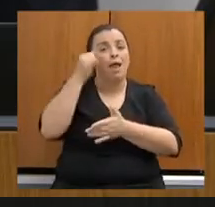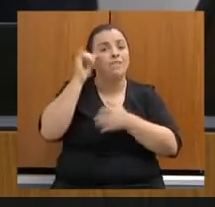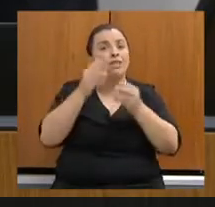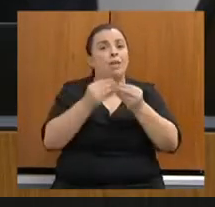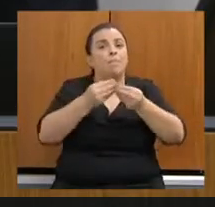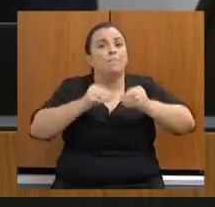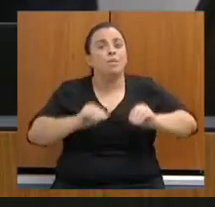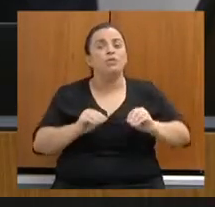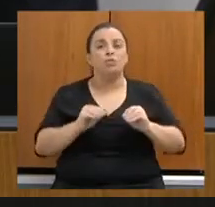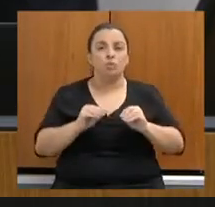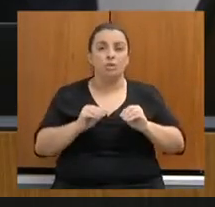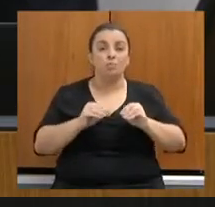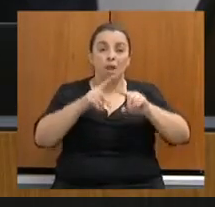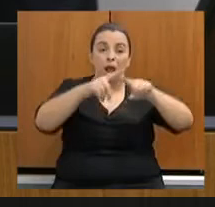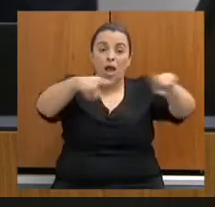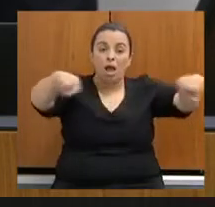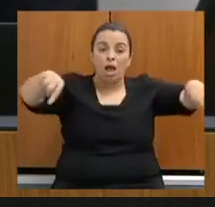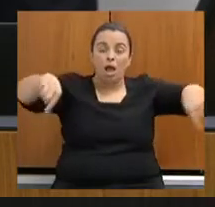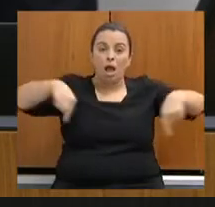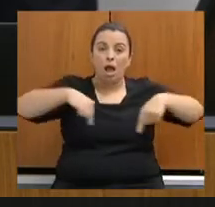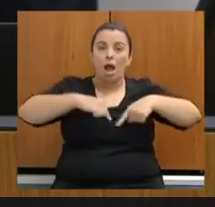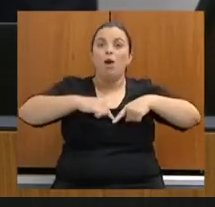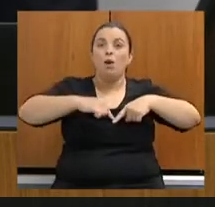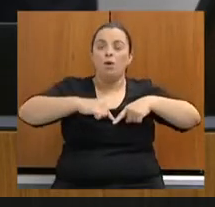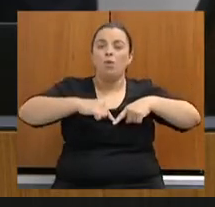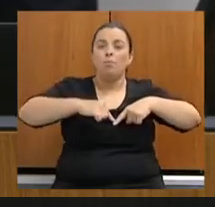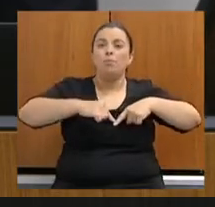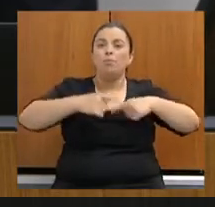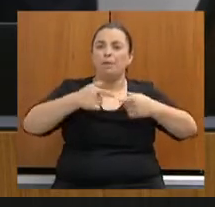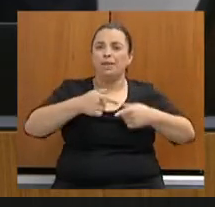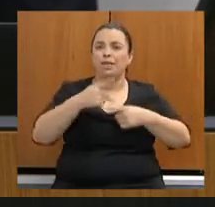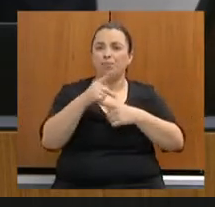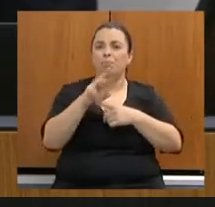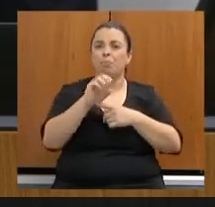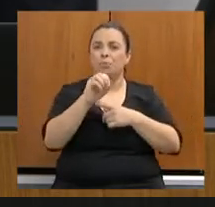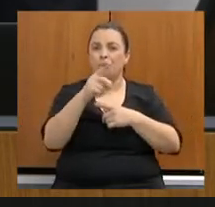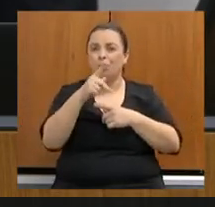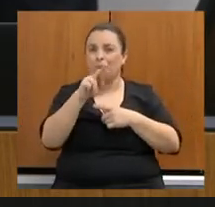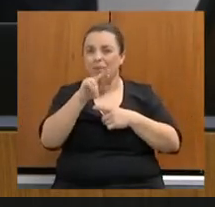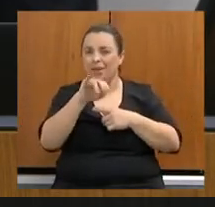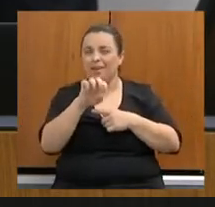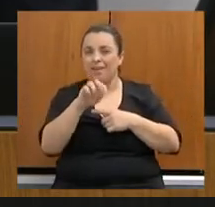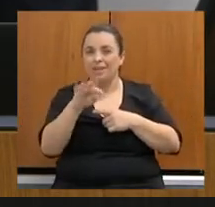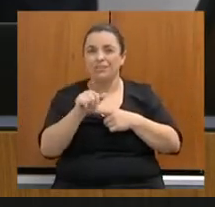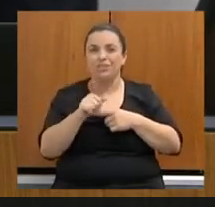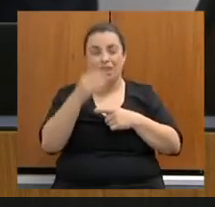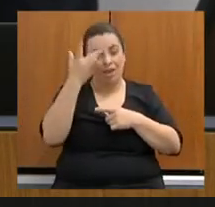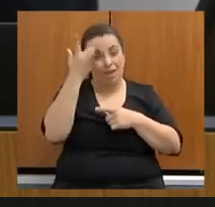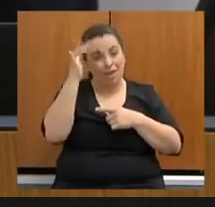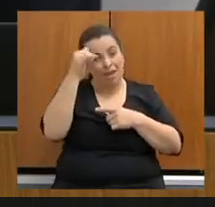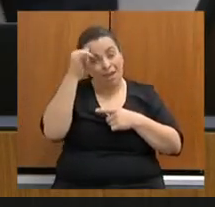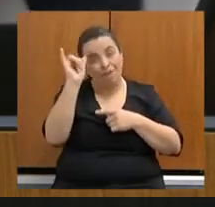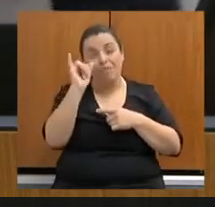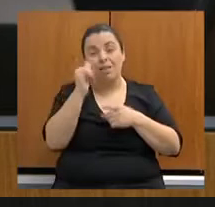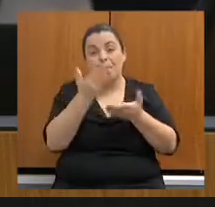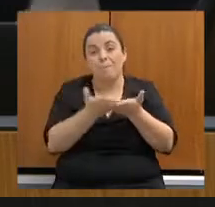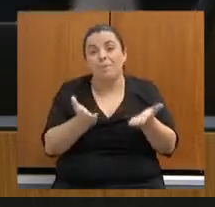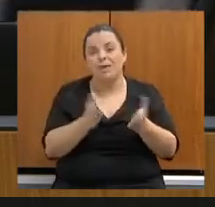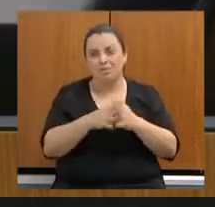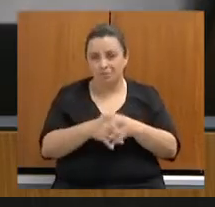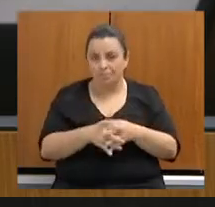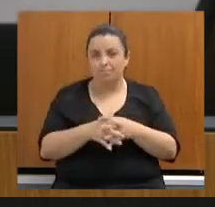nós temos que manter isso firme é e posteriormente tive essa chance de trabalhar